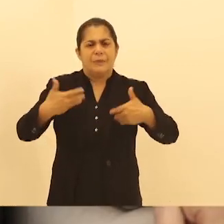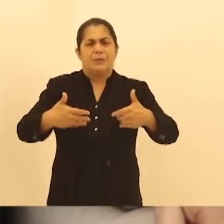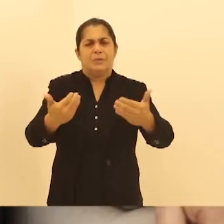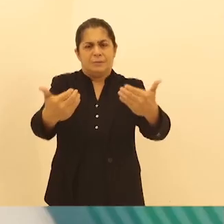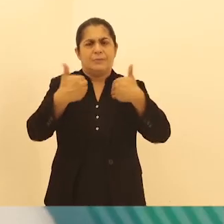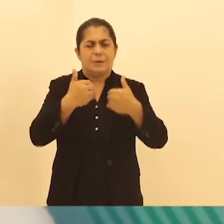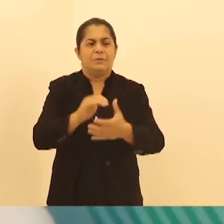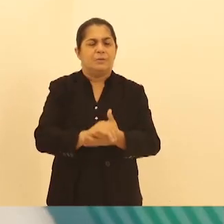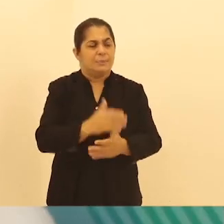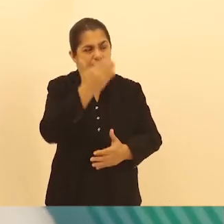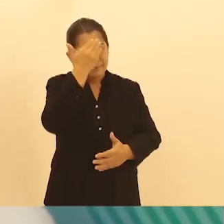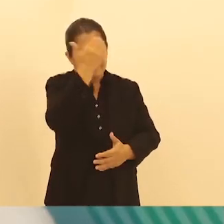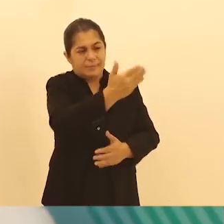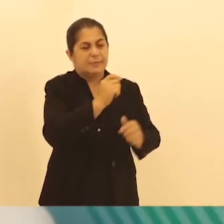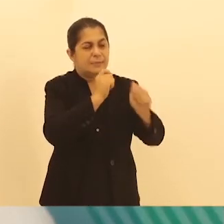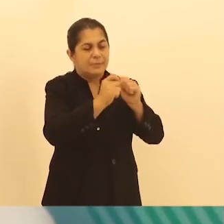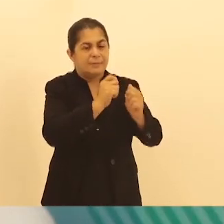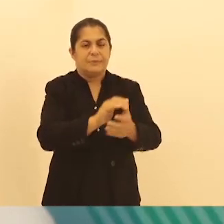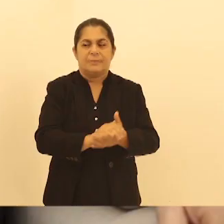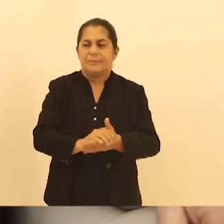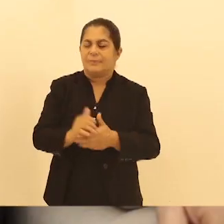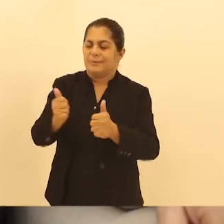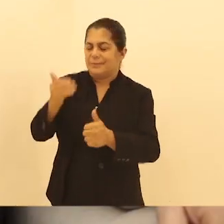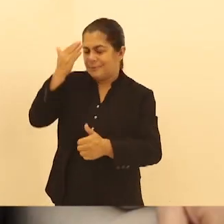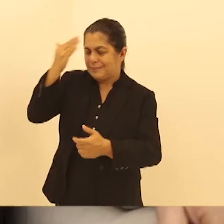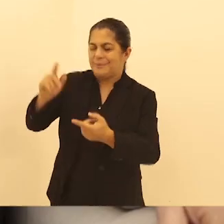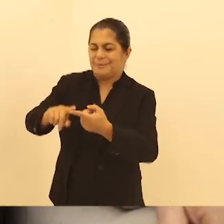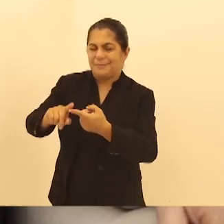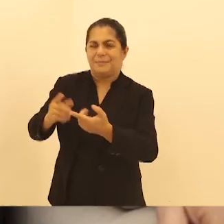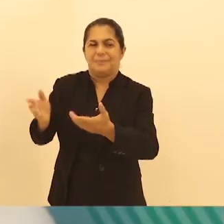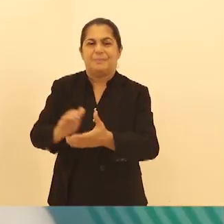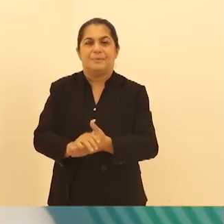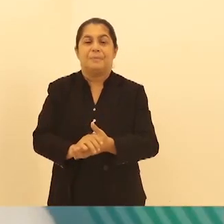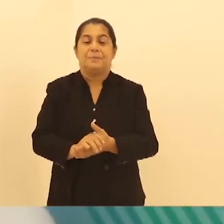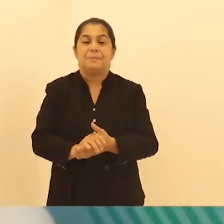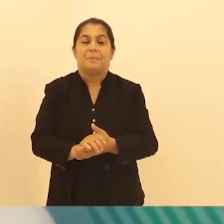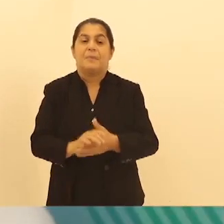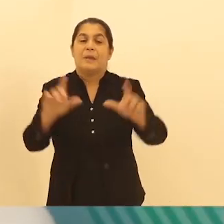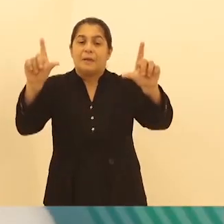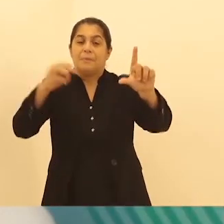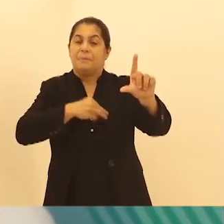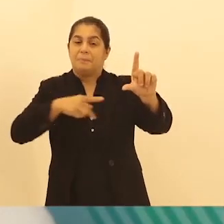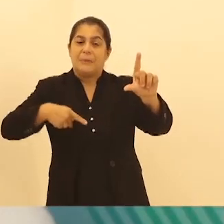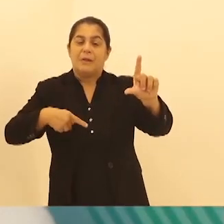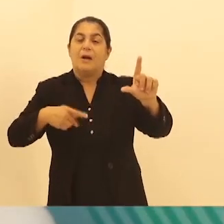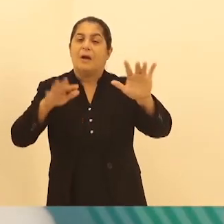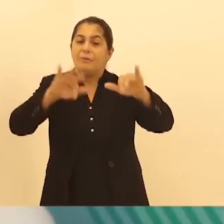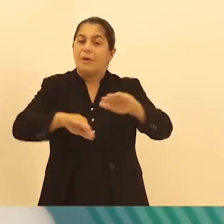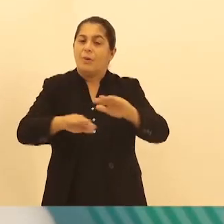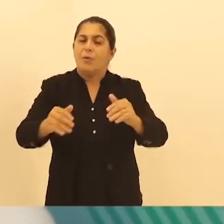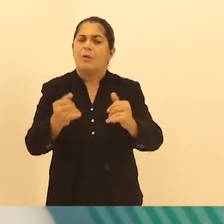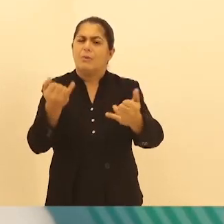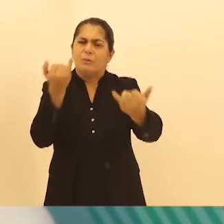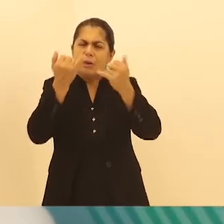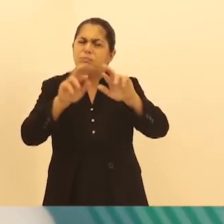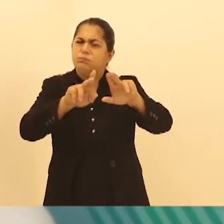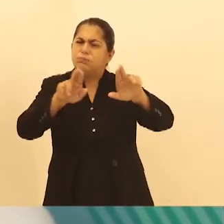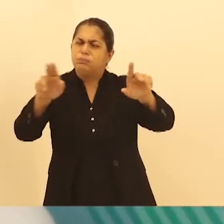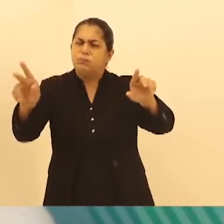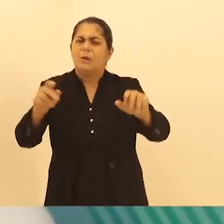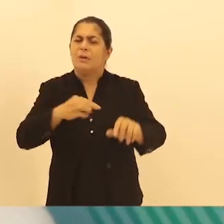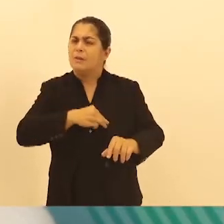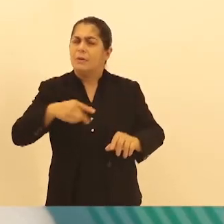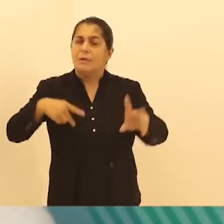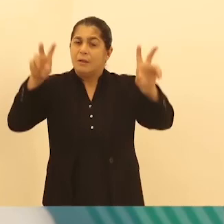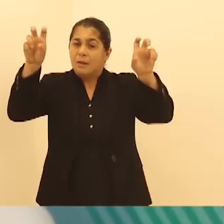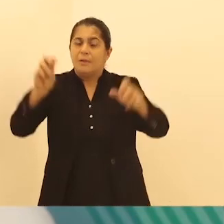muito prazer o procurador muito obrigado pela entrevista nós aqui graves anos o eptv termina que outras informações a respeito do ministério